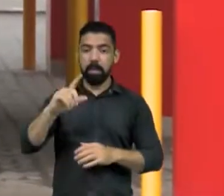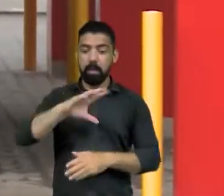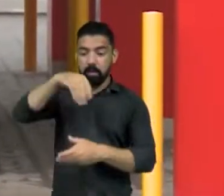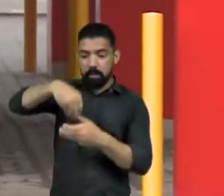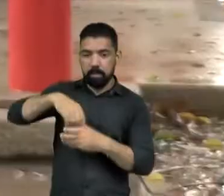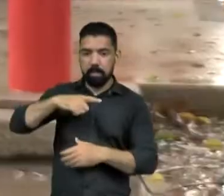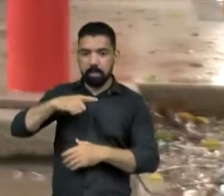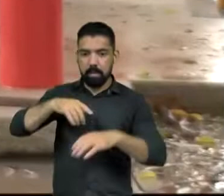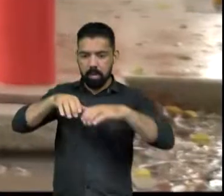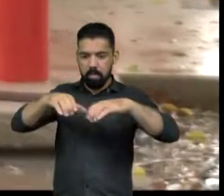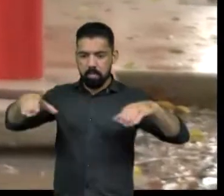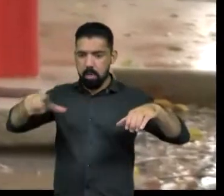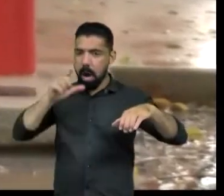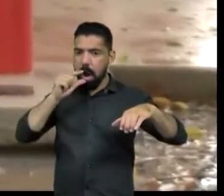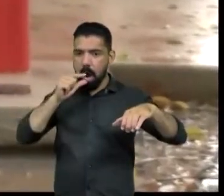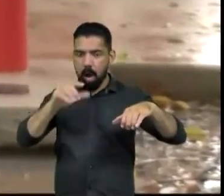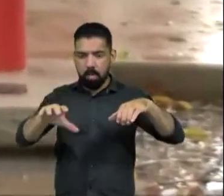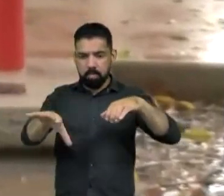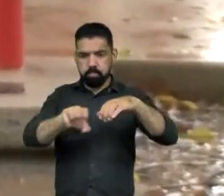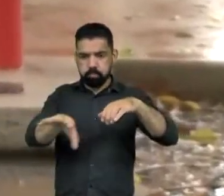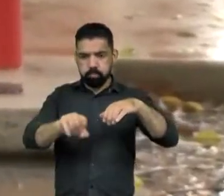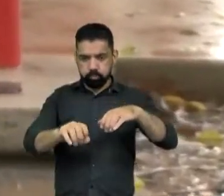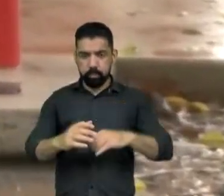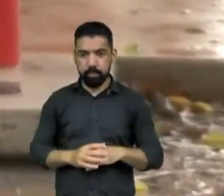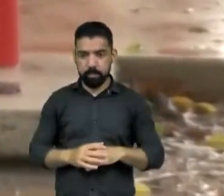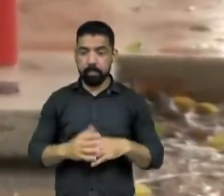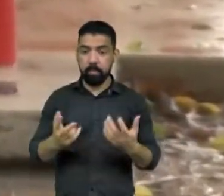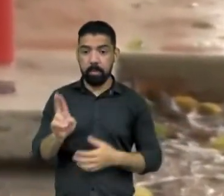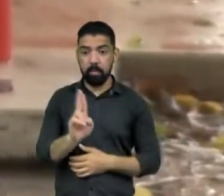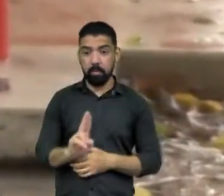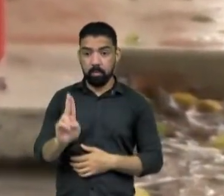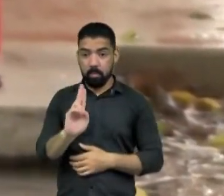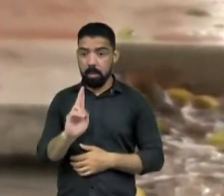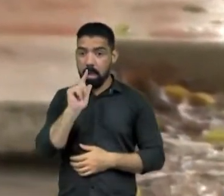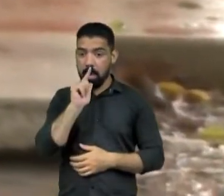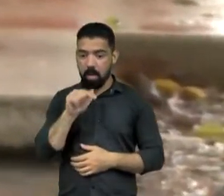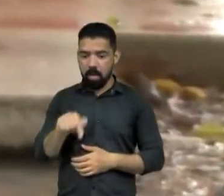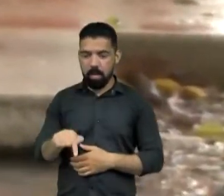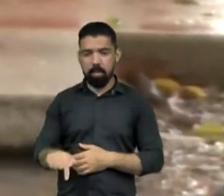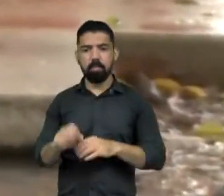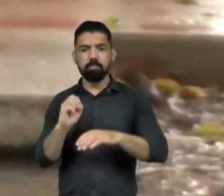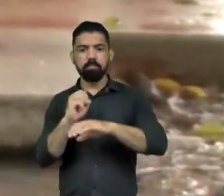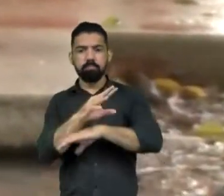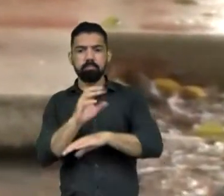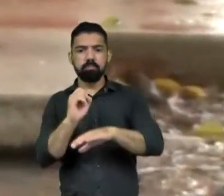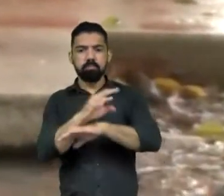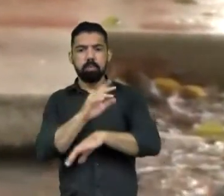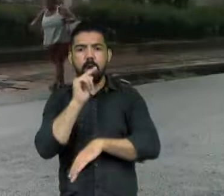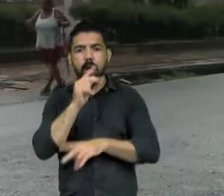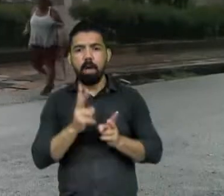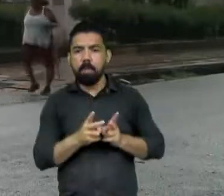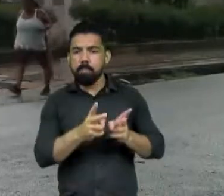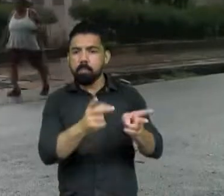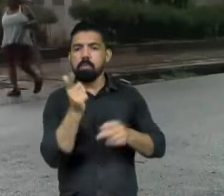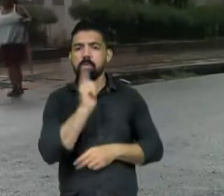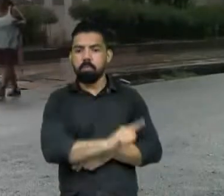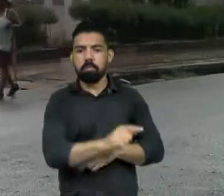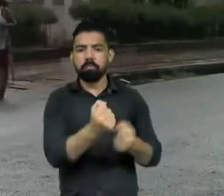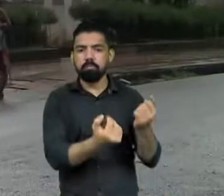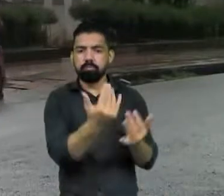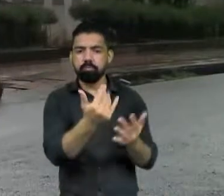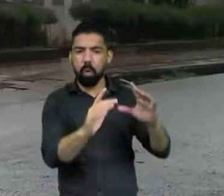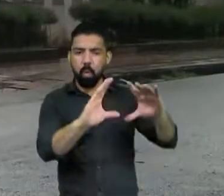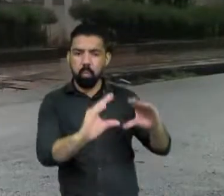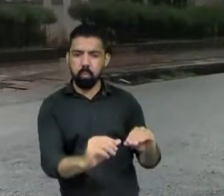capacidade limitada. O uso de mangueiras ligadas a hidrantes garante fluxo contínuo de água para combate às chamas. As análises para